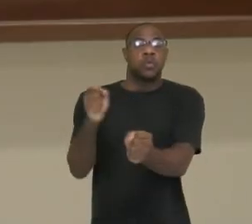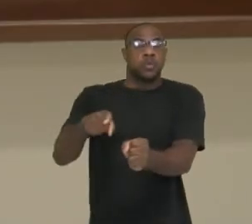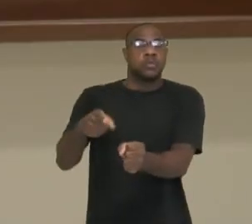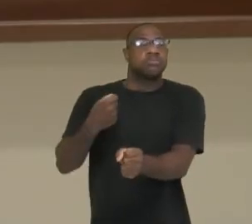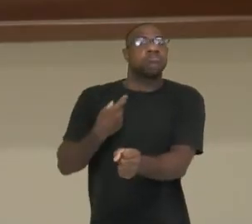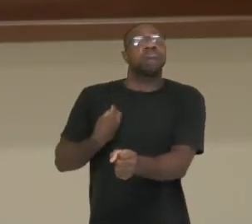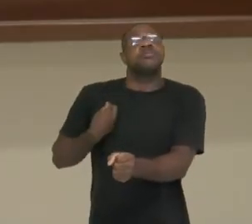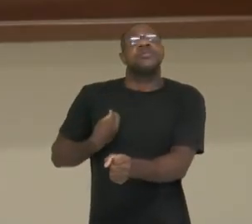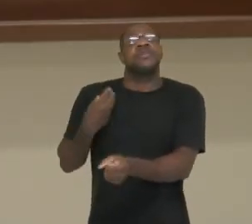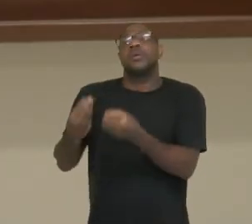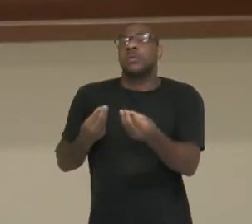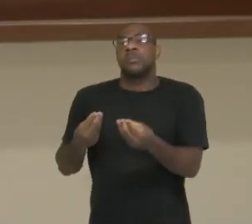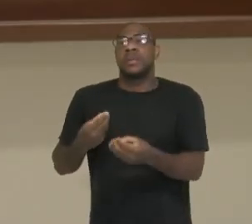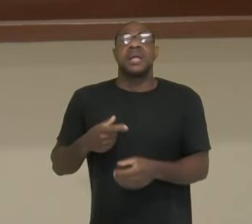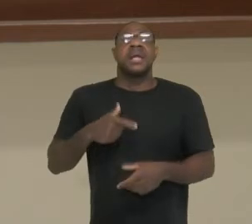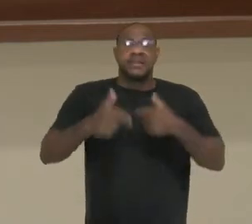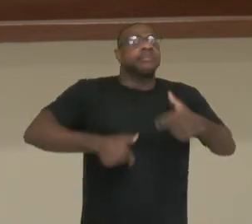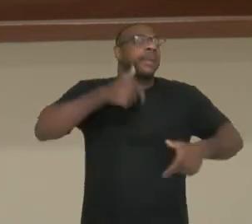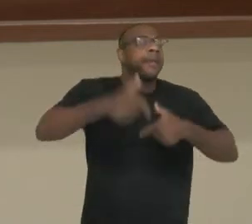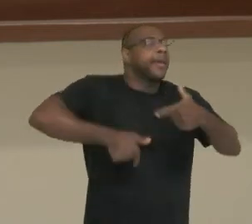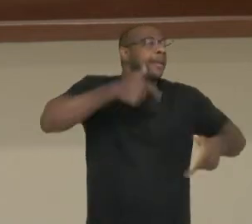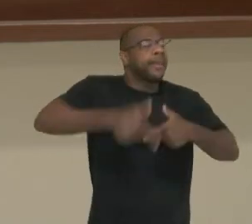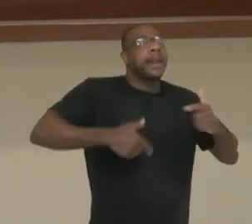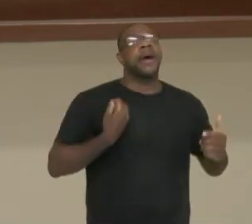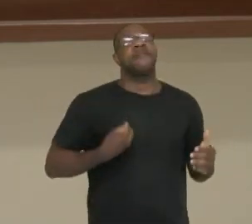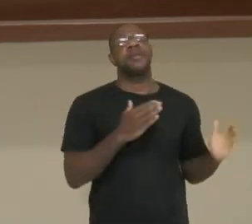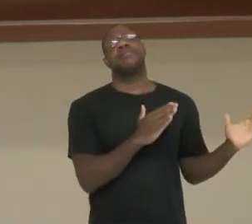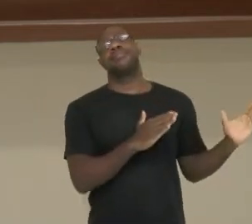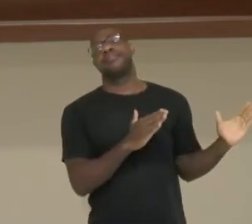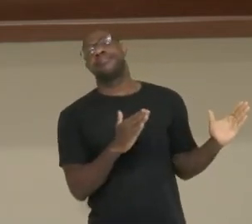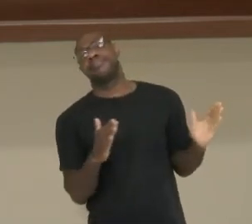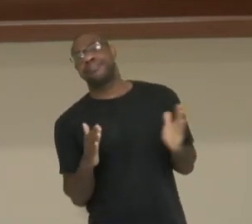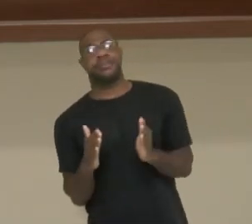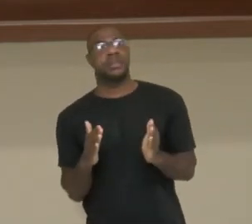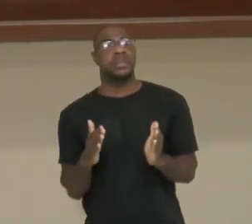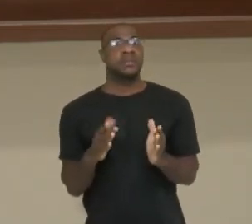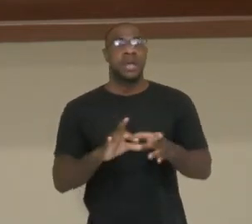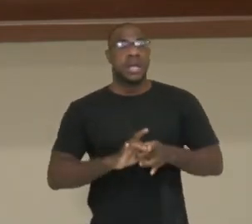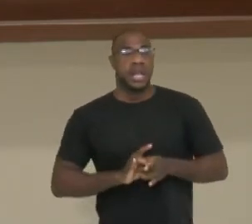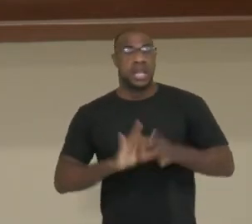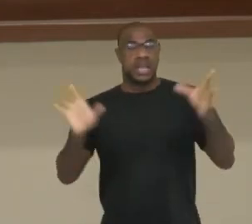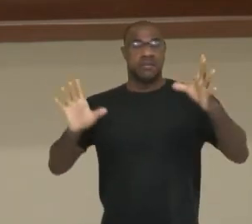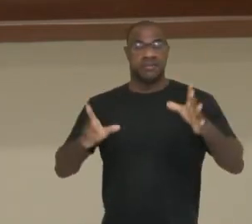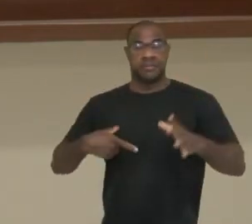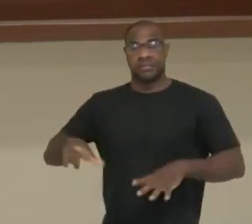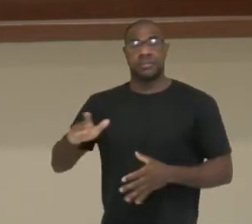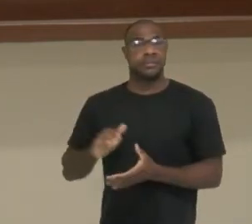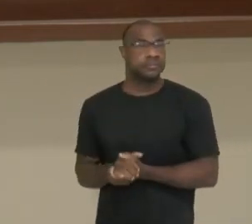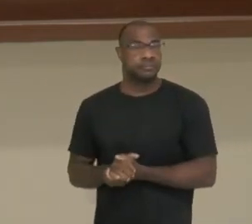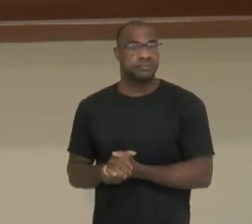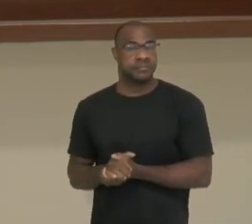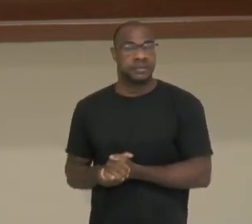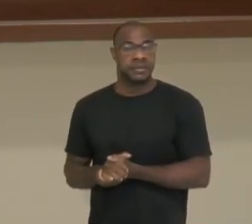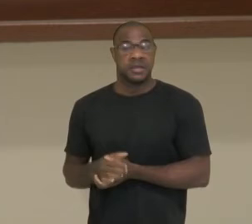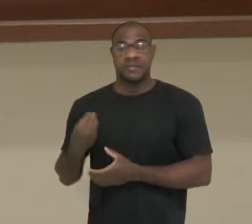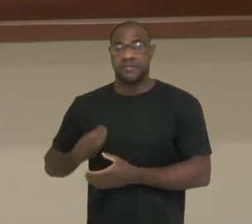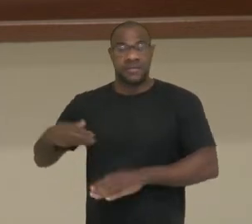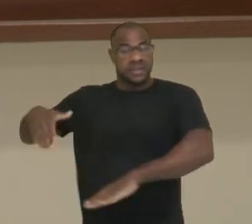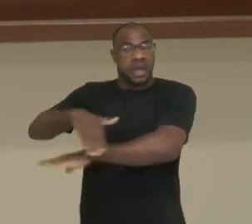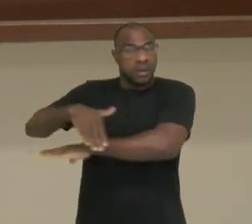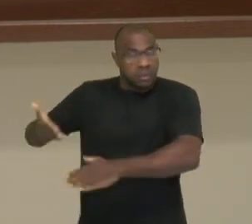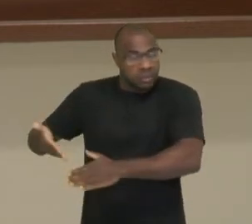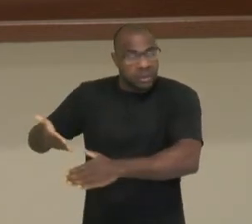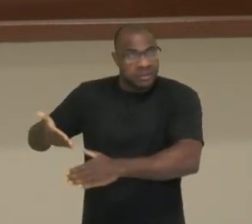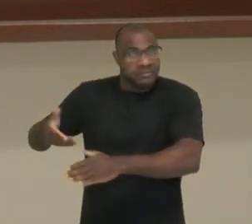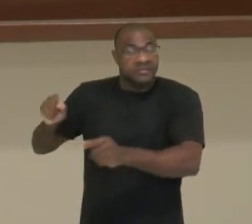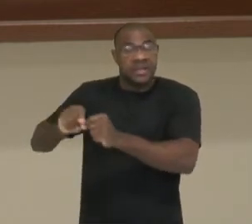inteira trabalhando nas terras, na agricultura, e após isso iam vagar pelas cidades? O que ia acontecer